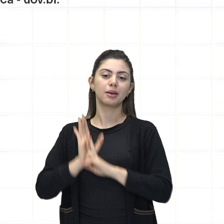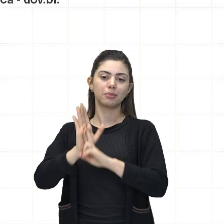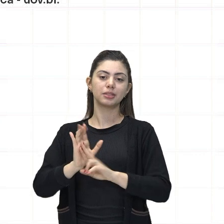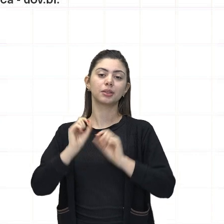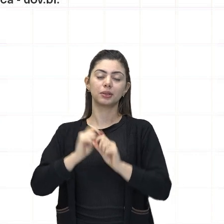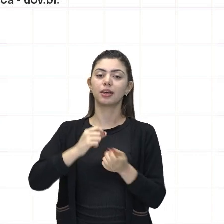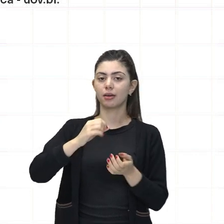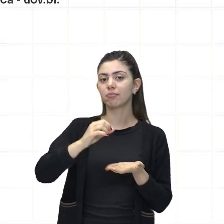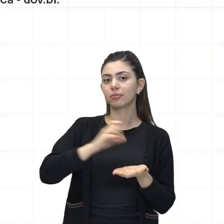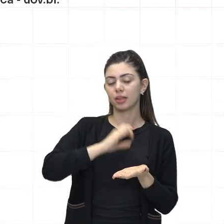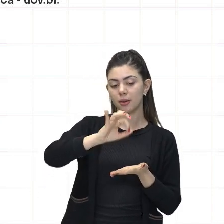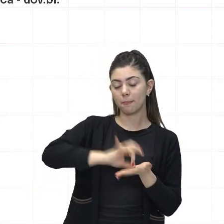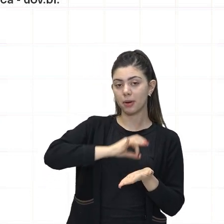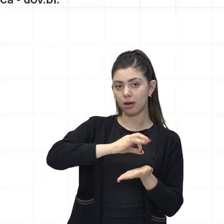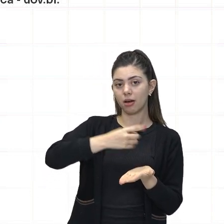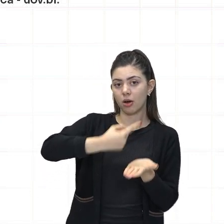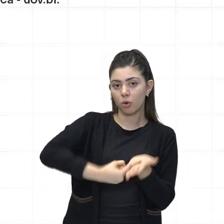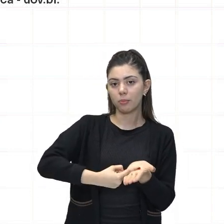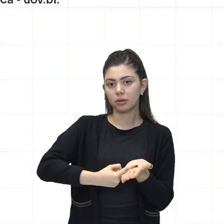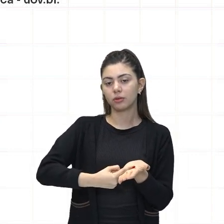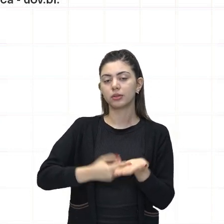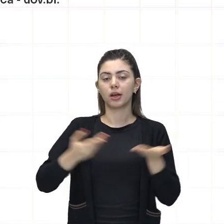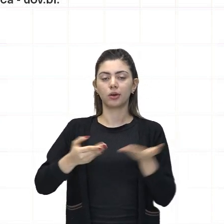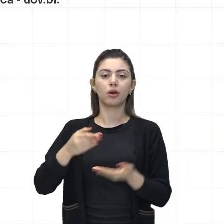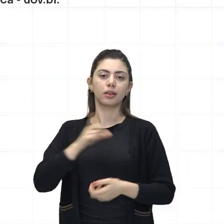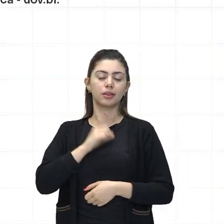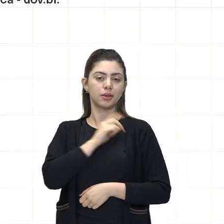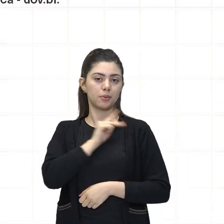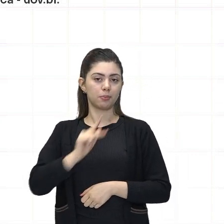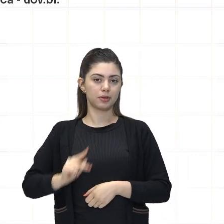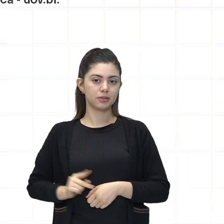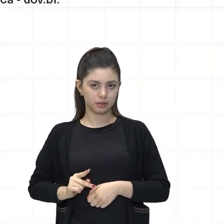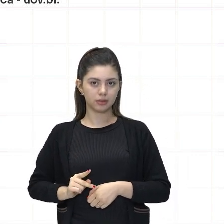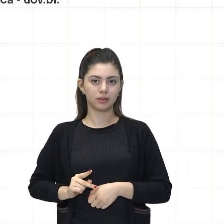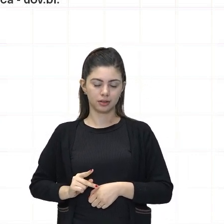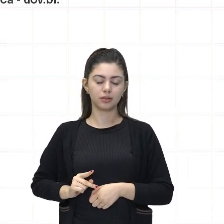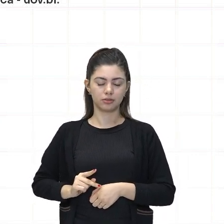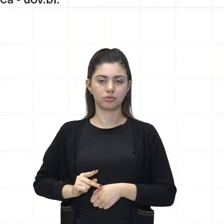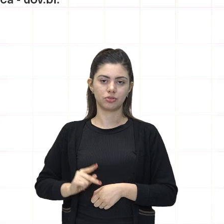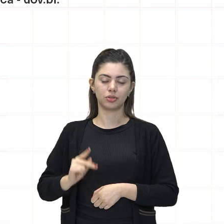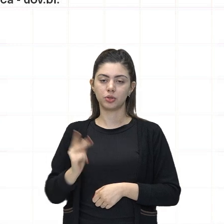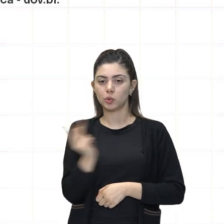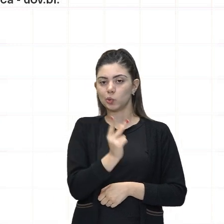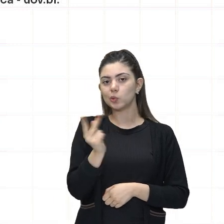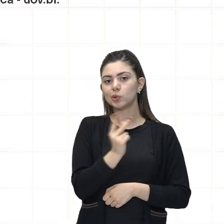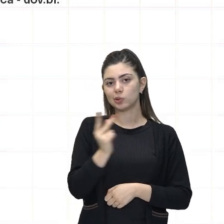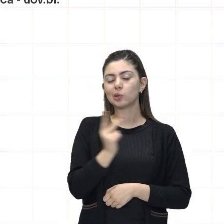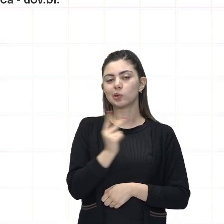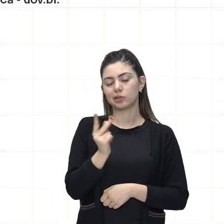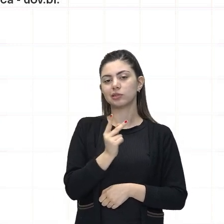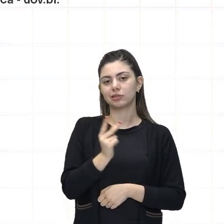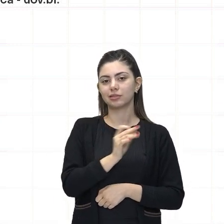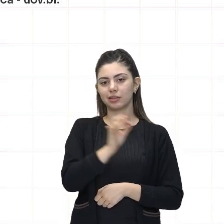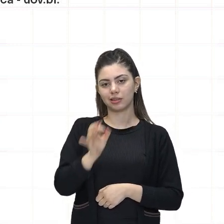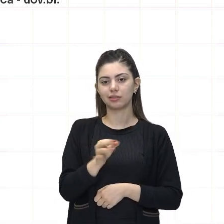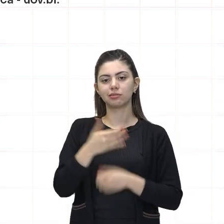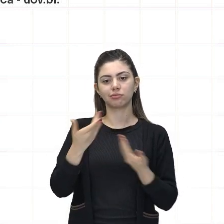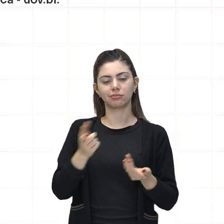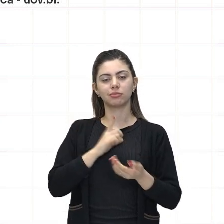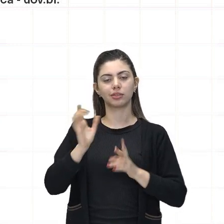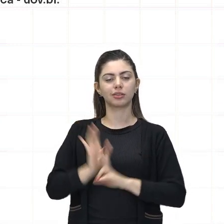feito ali, do presidente atual com o líder atual ali, um dos líderes ali, né? Uma